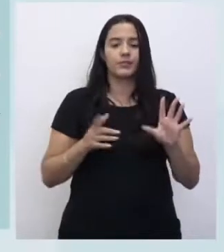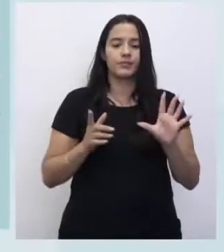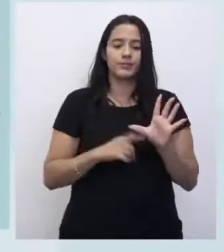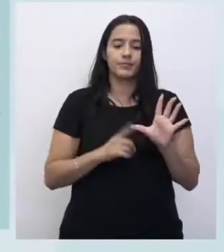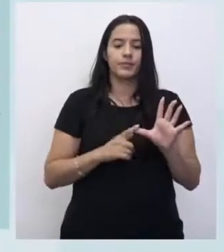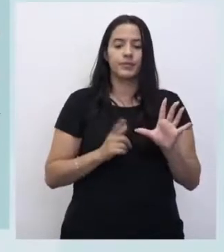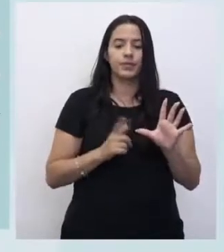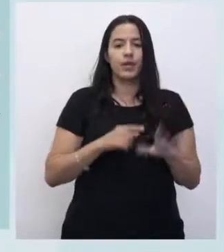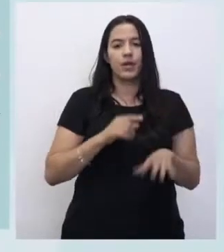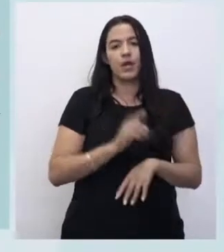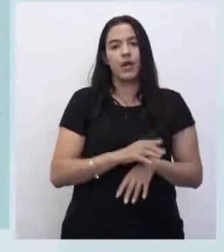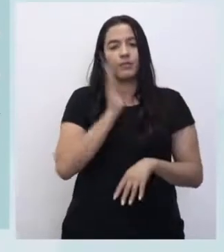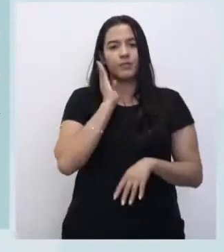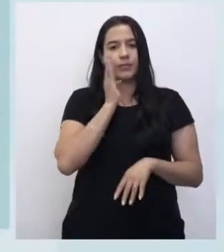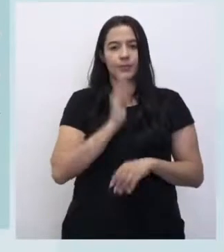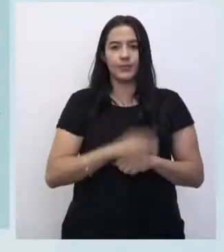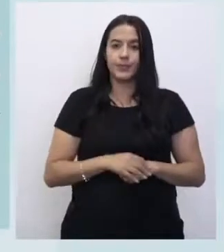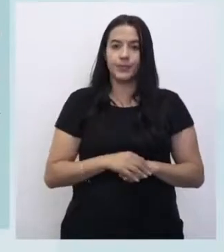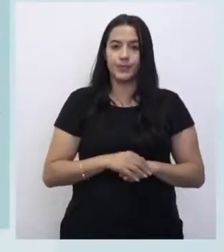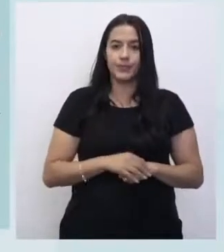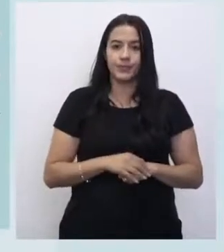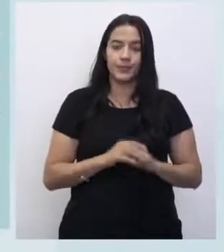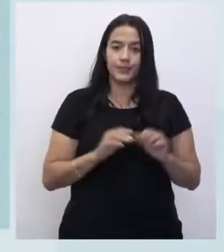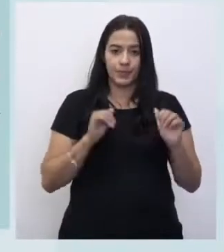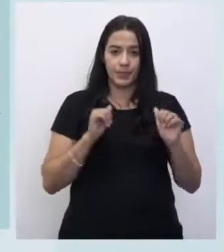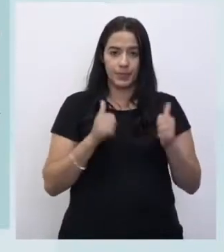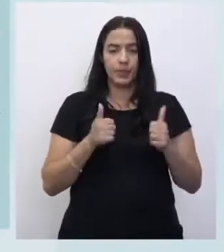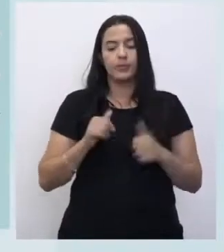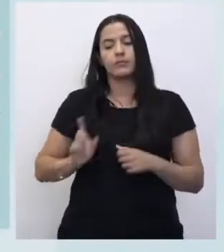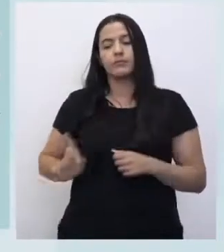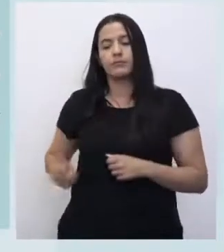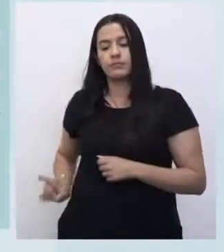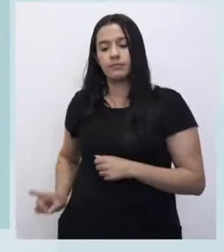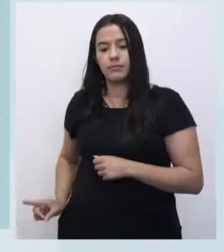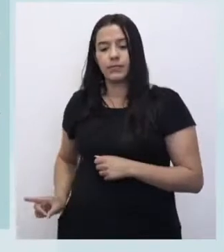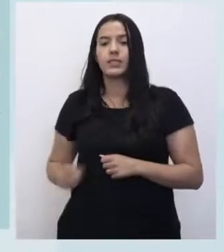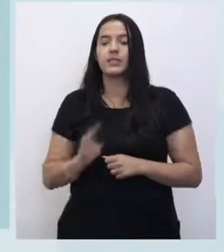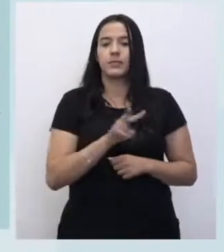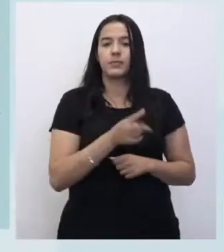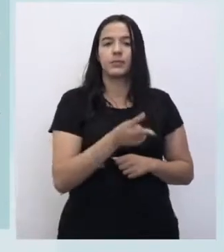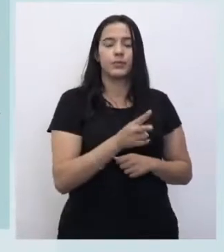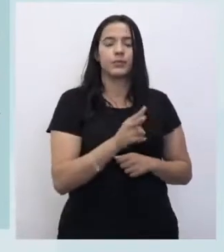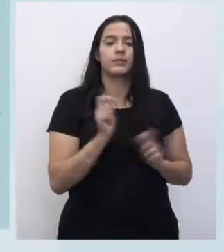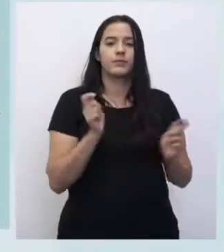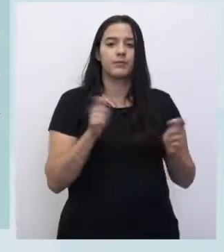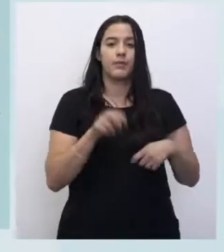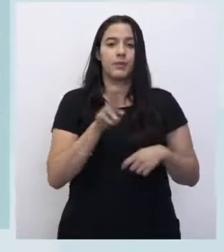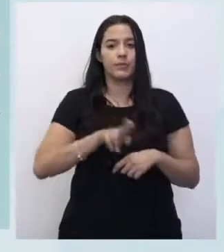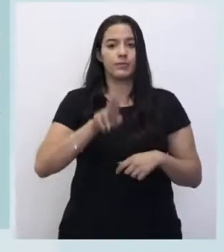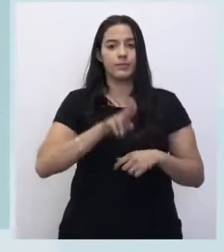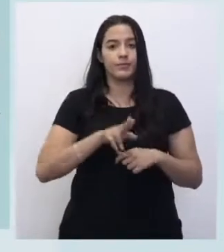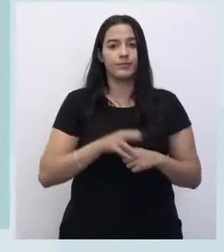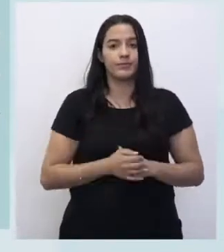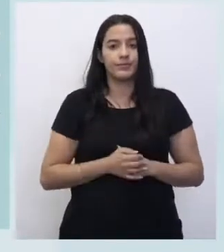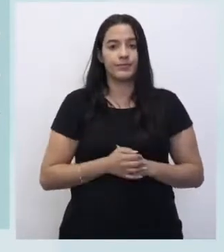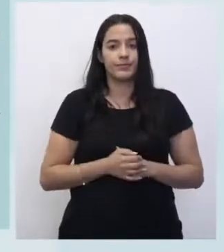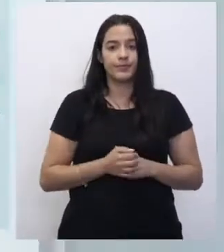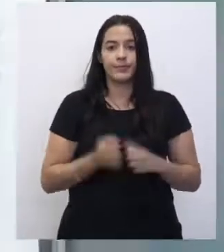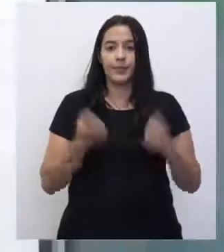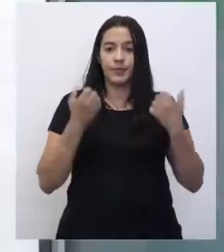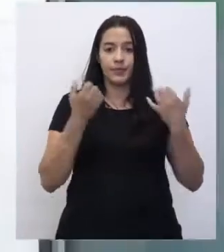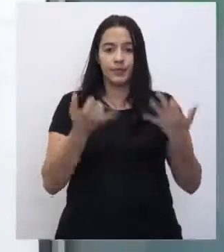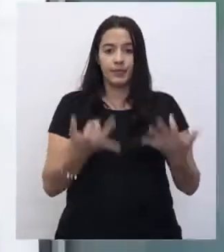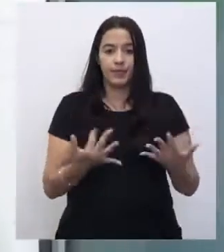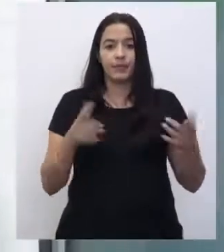que é estúpido. Então, esses aí também podem seguir as duas formas. Ok? Tranquilo. De explicação é o que a gente